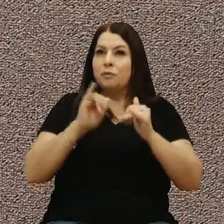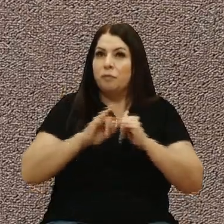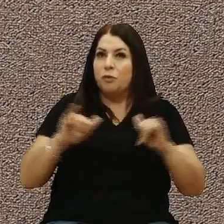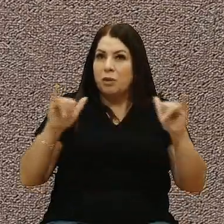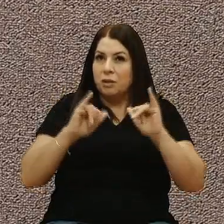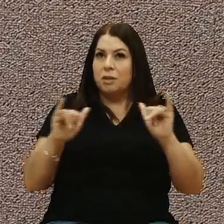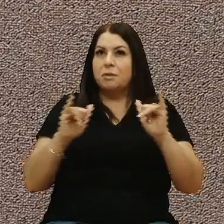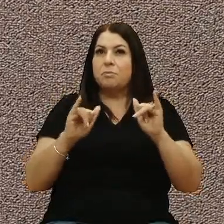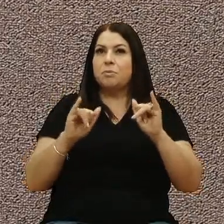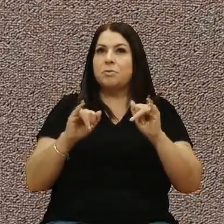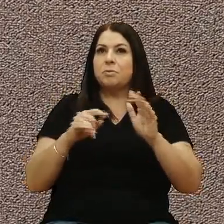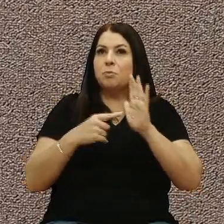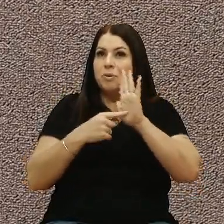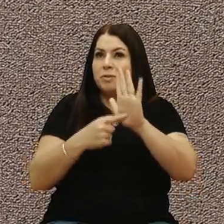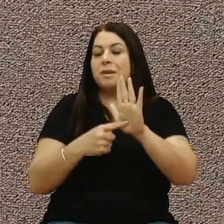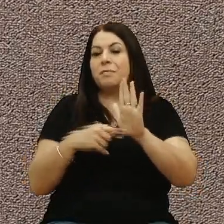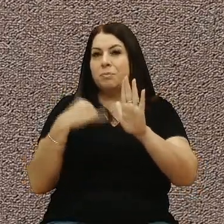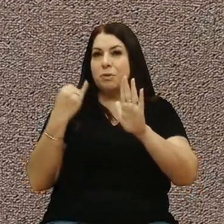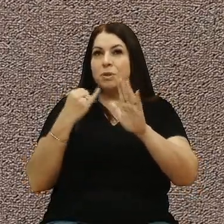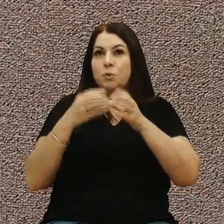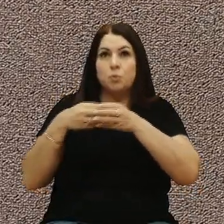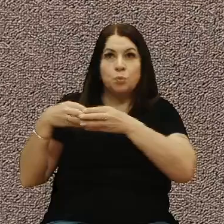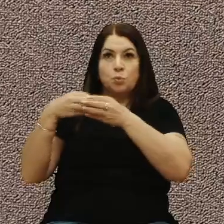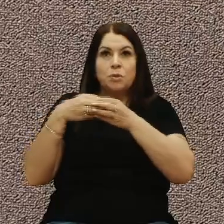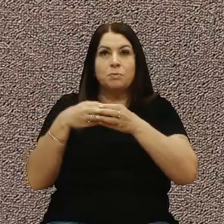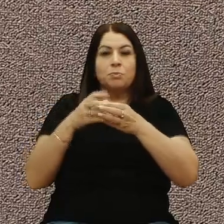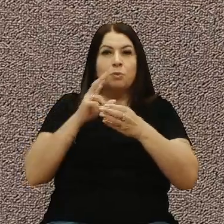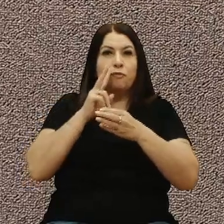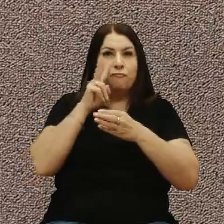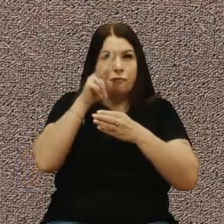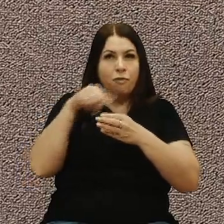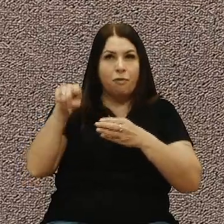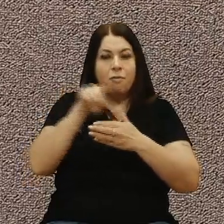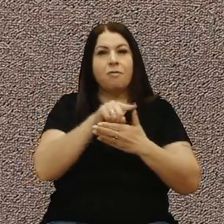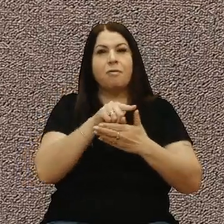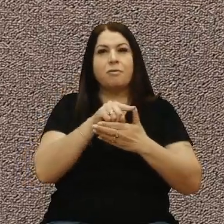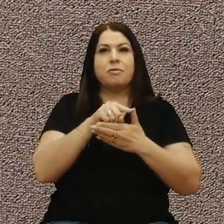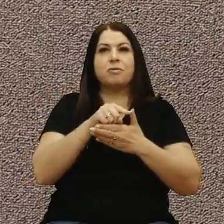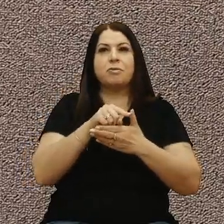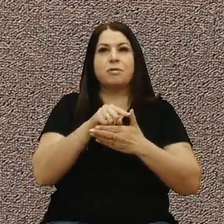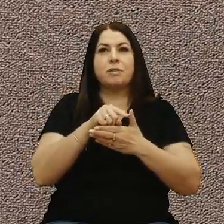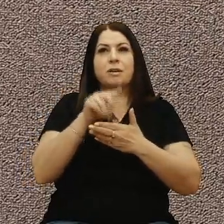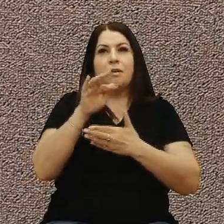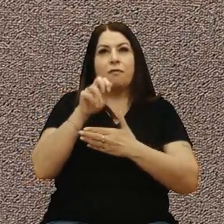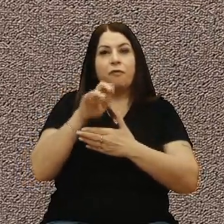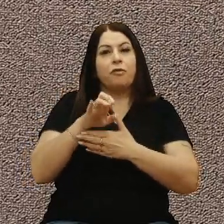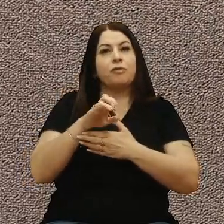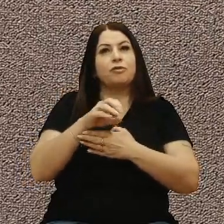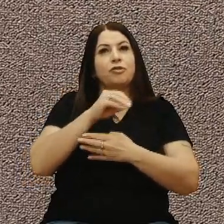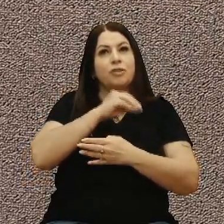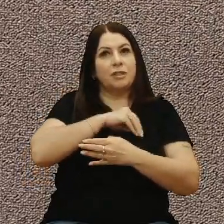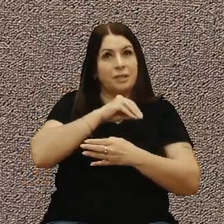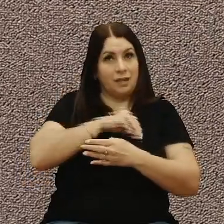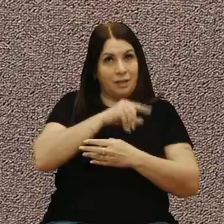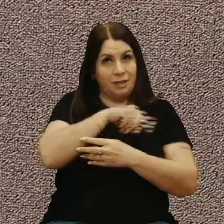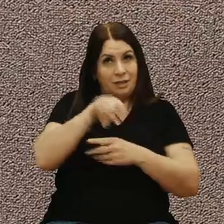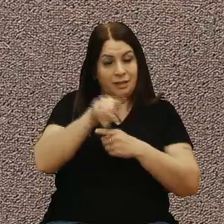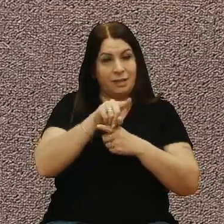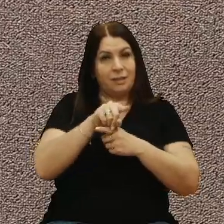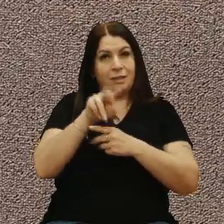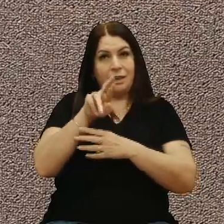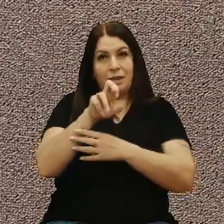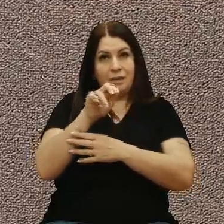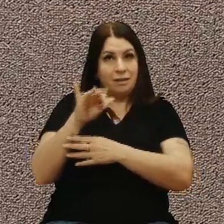divulgamos, enfatizamos que o turismo é uma forte fonte de renda e de receita para os